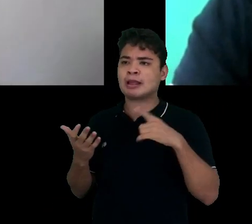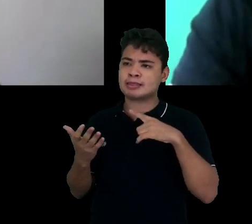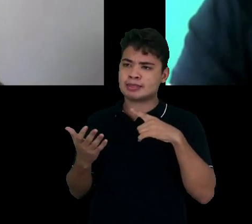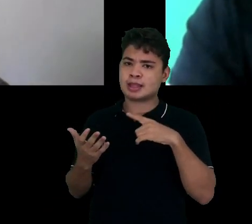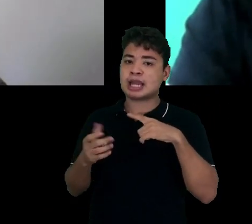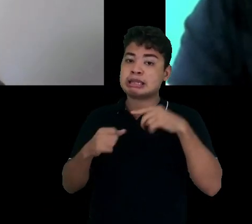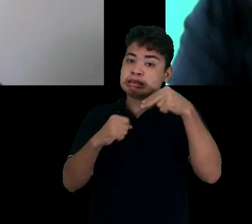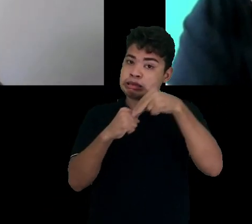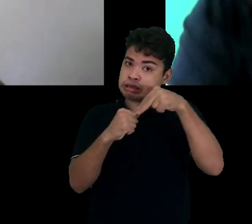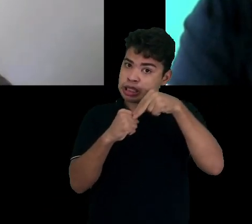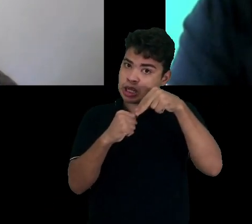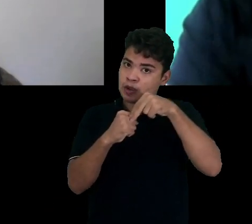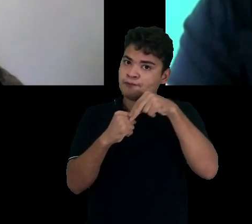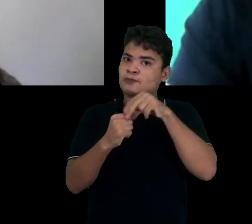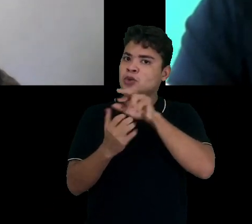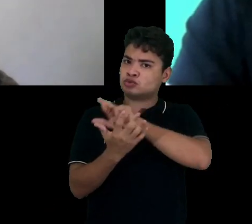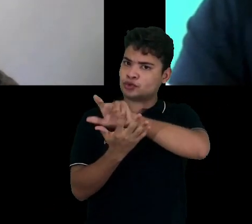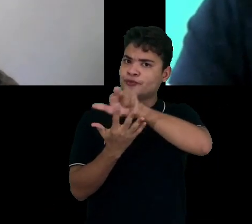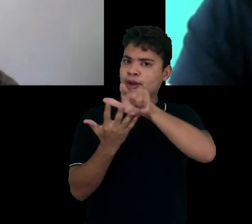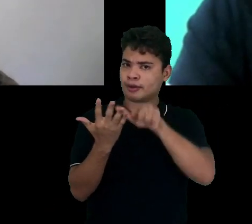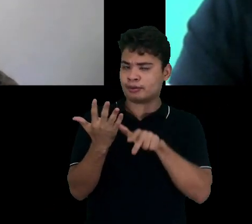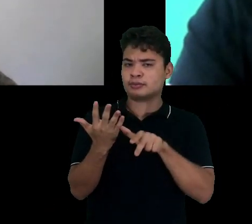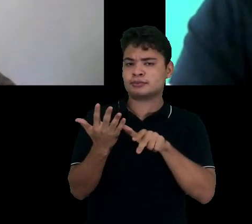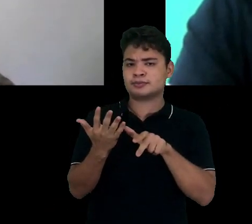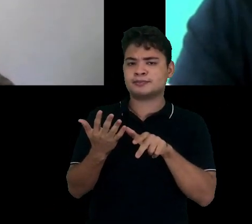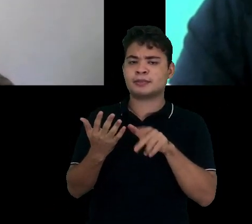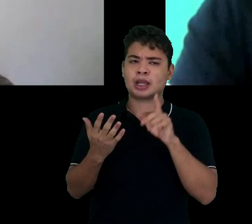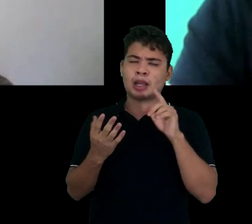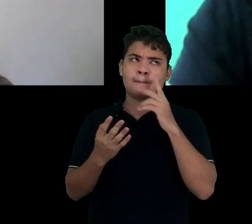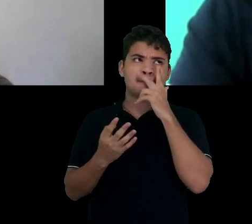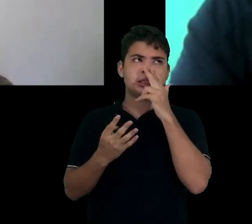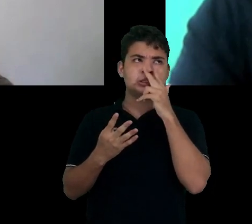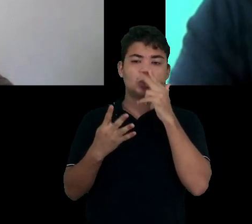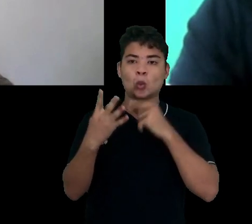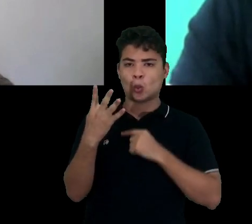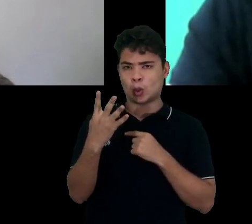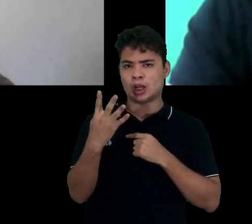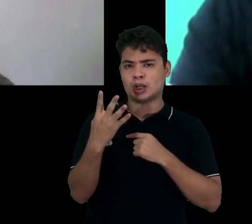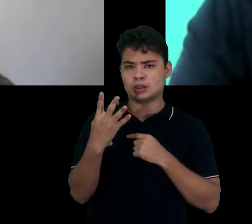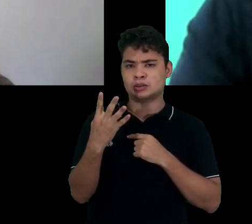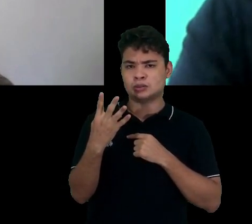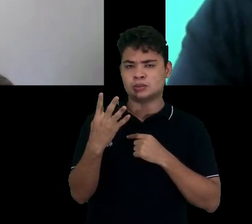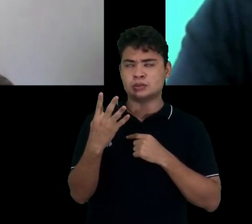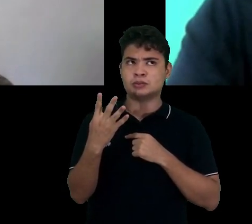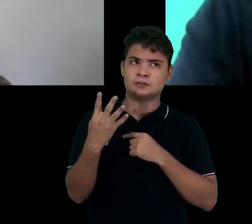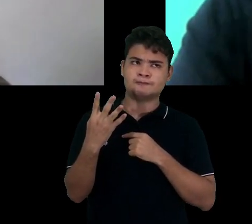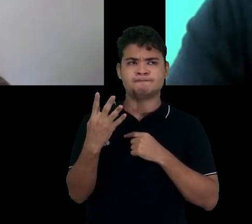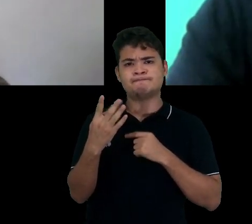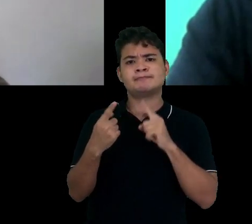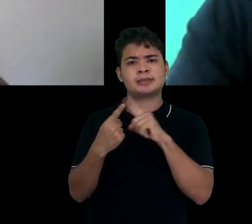em diferentes níveis, eu acho que são 4.